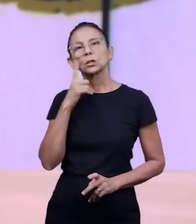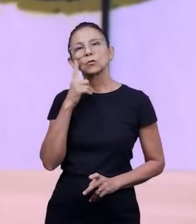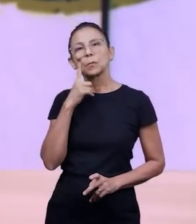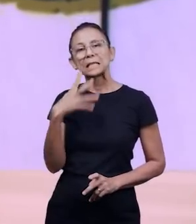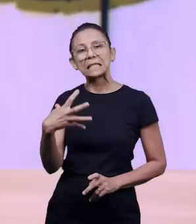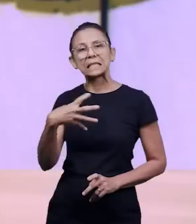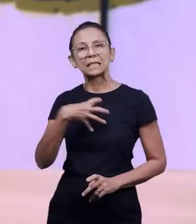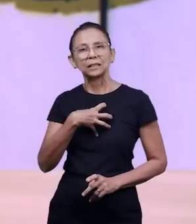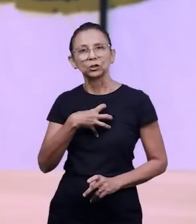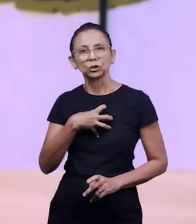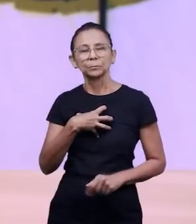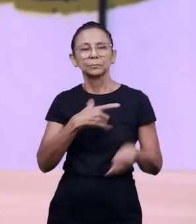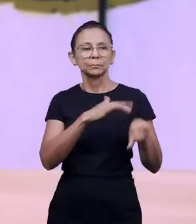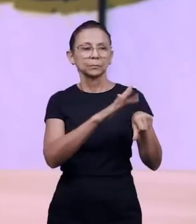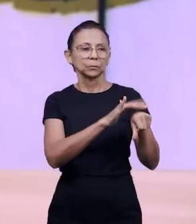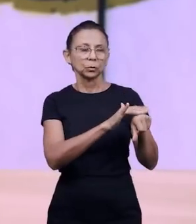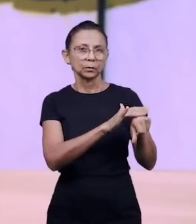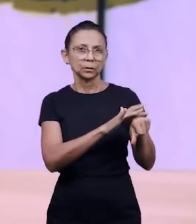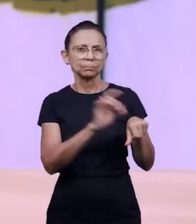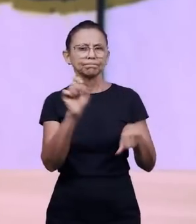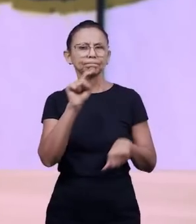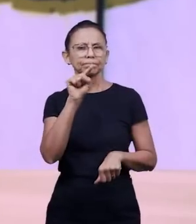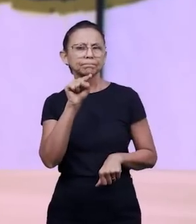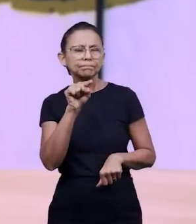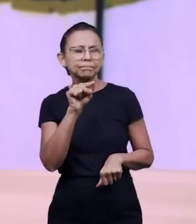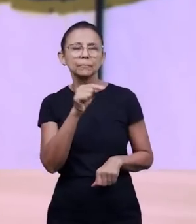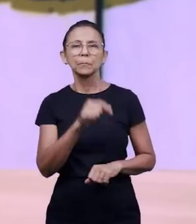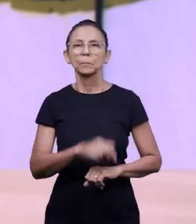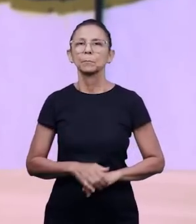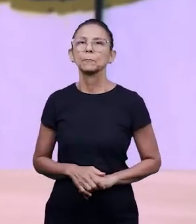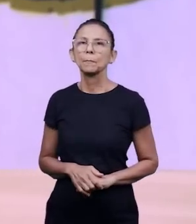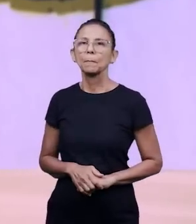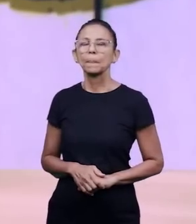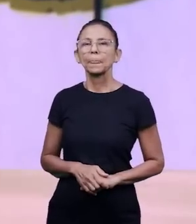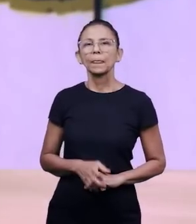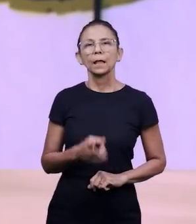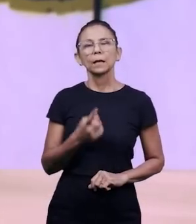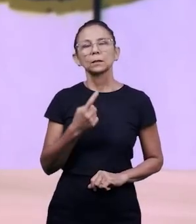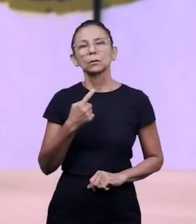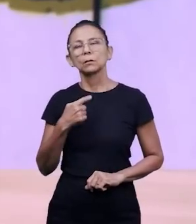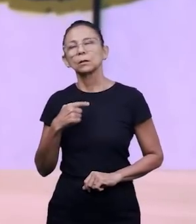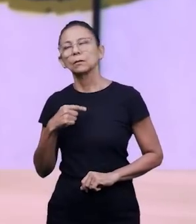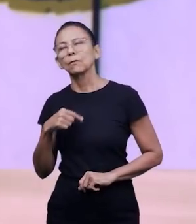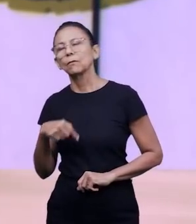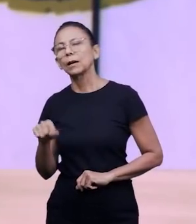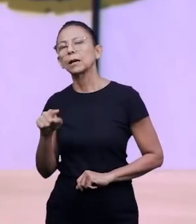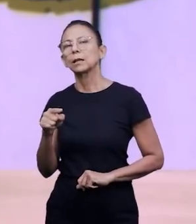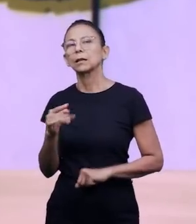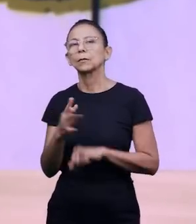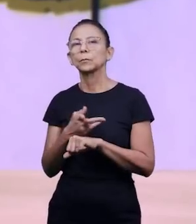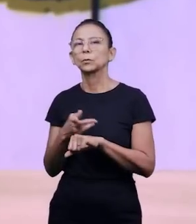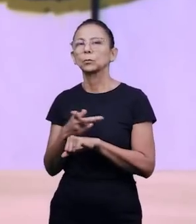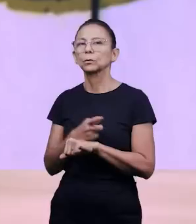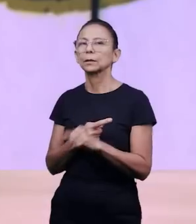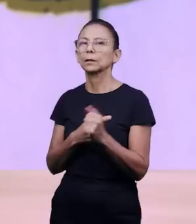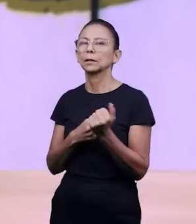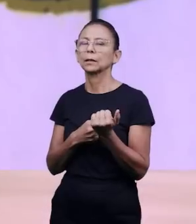disposição, claro, né, da igreja, claro, um recurso saudável para a vida espiritual. Agora, Amadeu, você falou sobre sinais, nós abordamos aqui